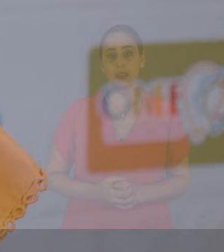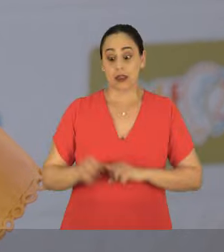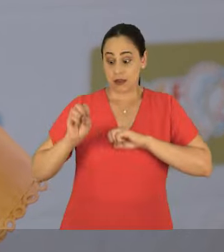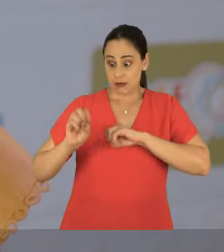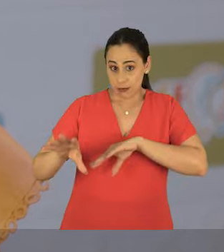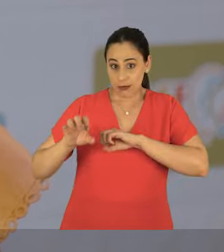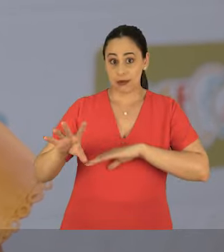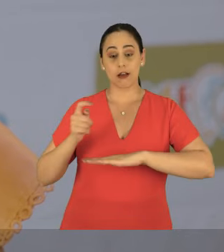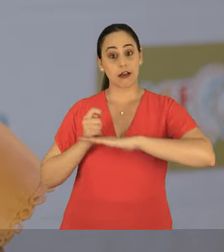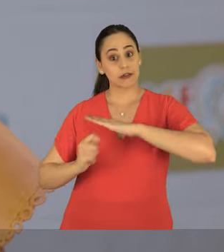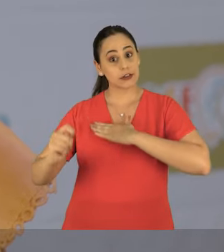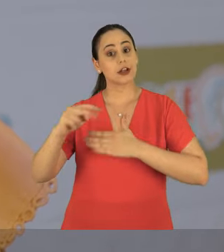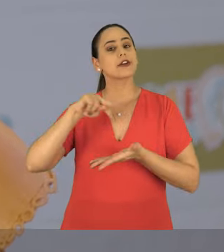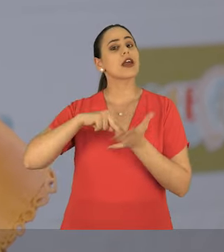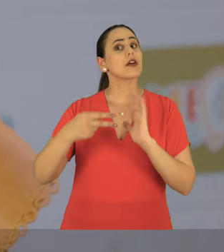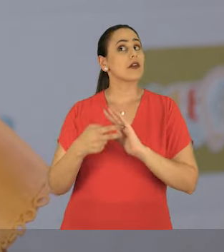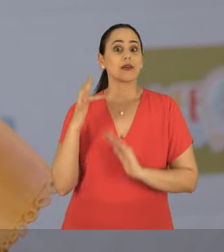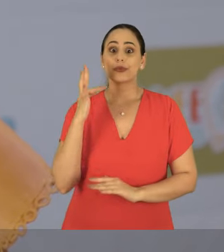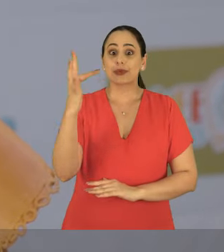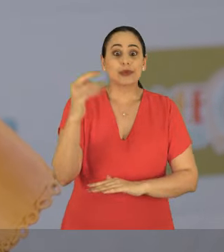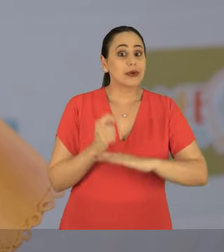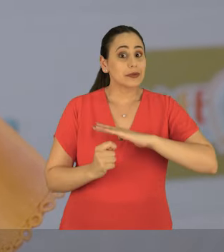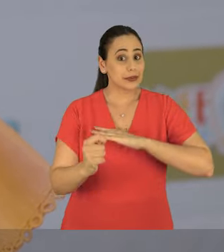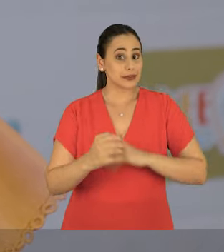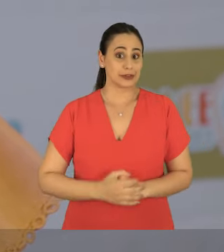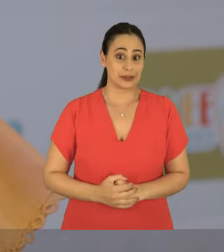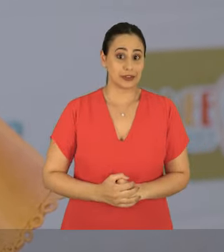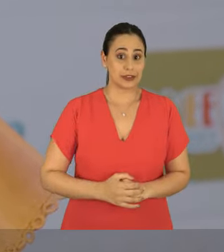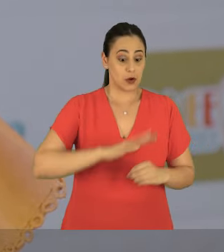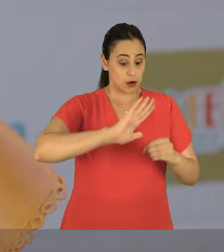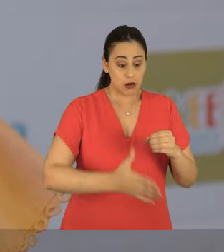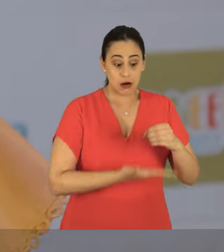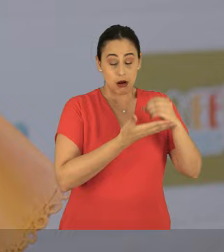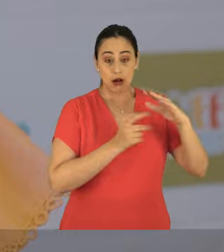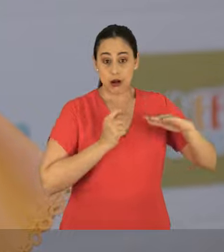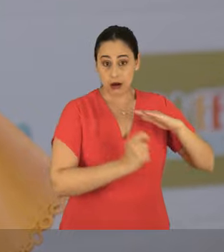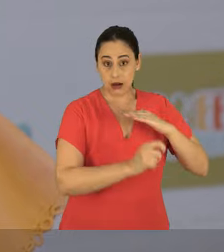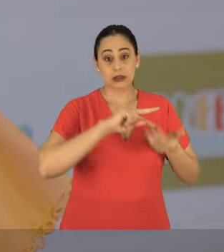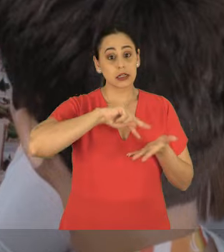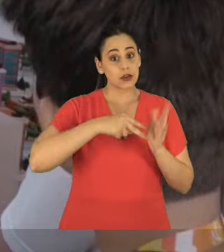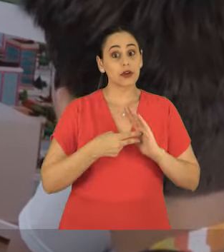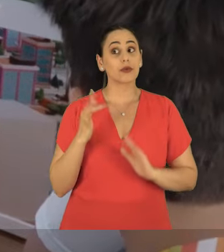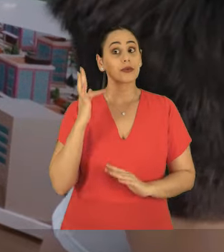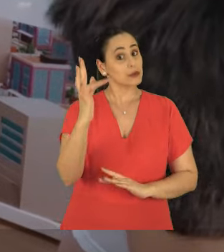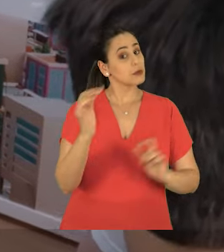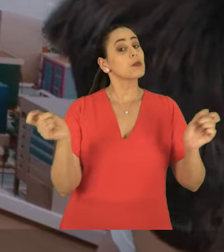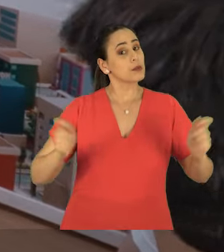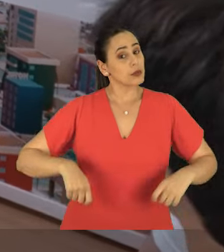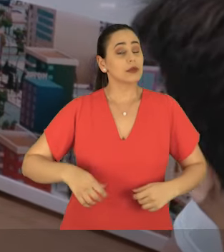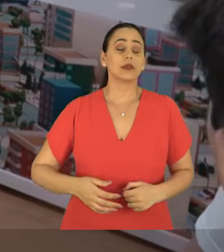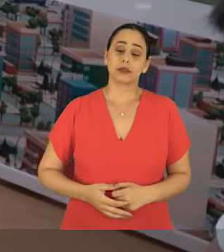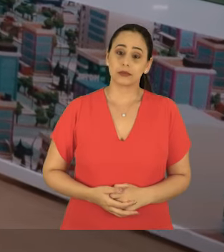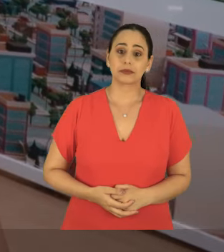Investir na educação é investir no futuro, né? E investir na sustentabilidade é garantir que esse futuro aconteça.